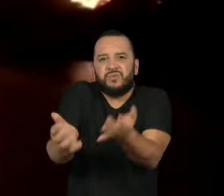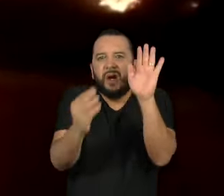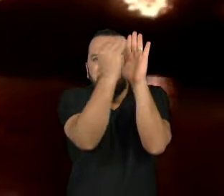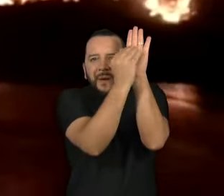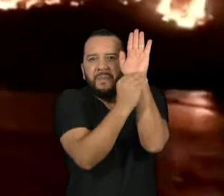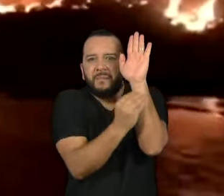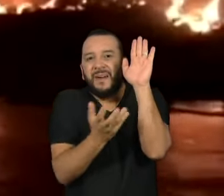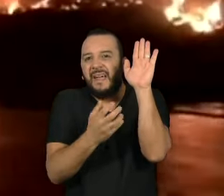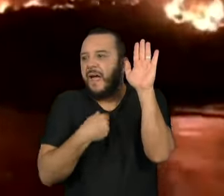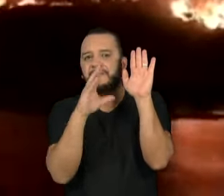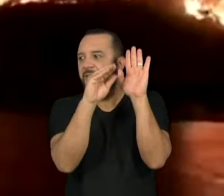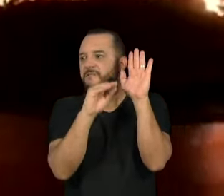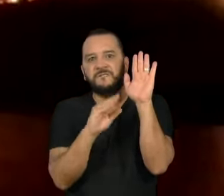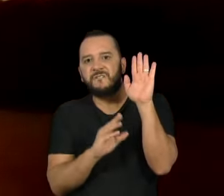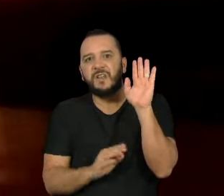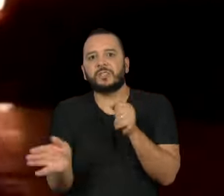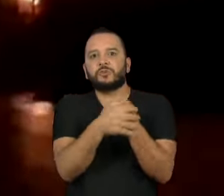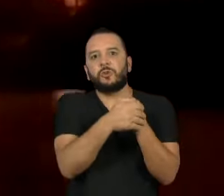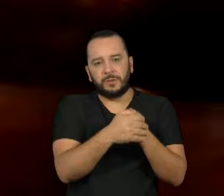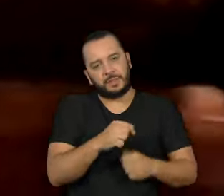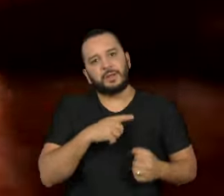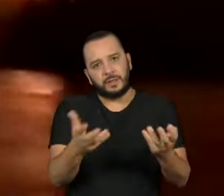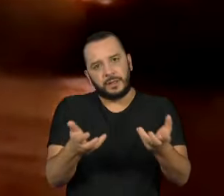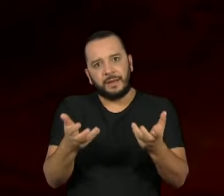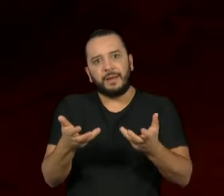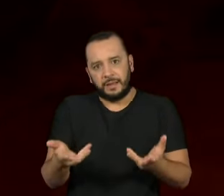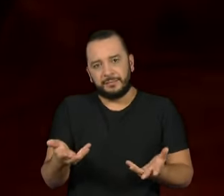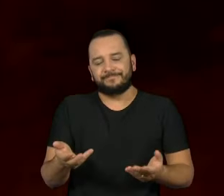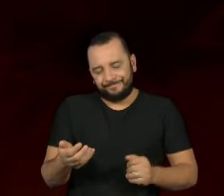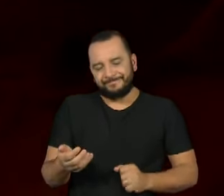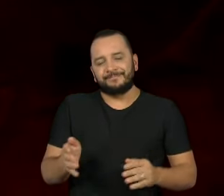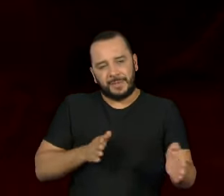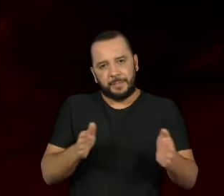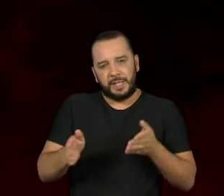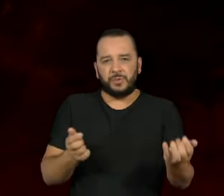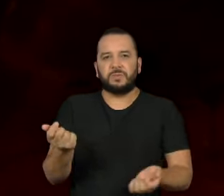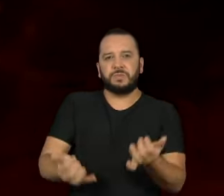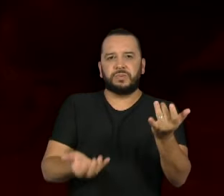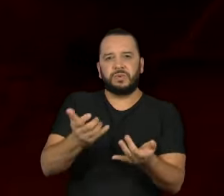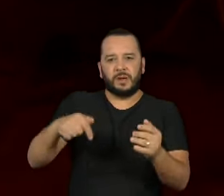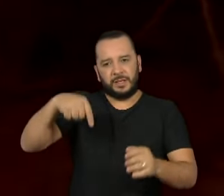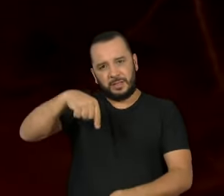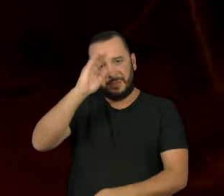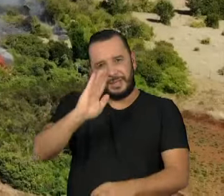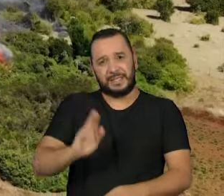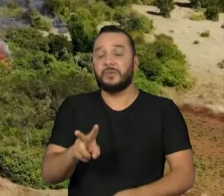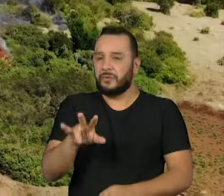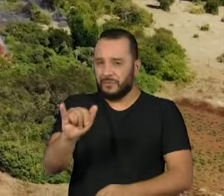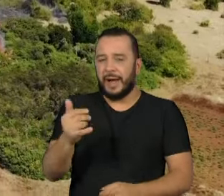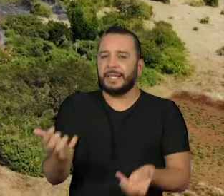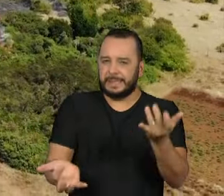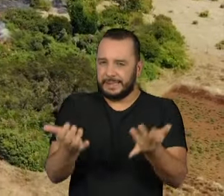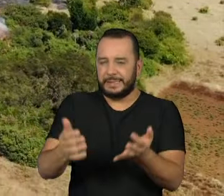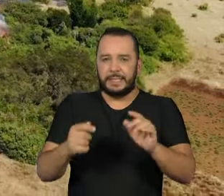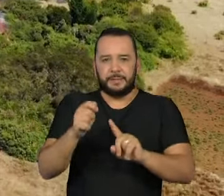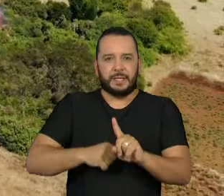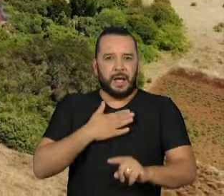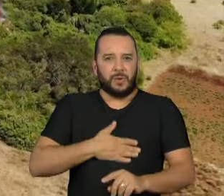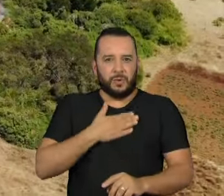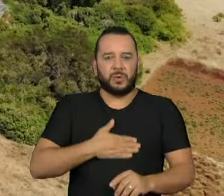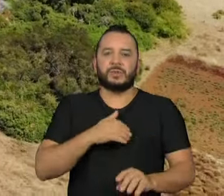Brasil. A temporada de queimadas no país deve se intensificar nos próximos meses de agosto, setembro